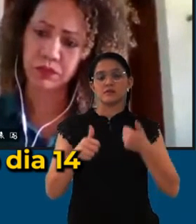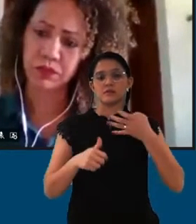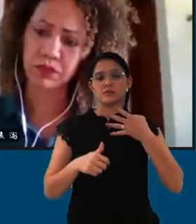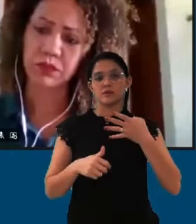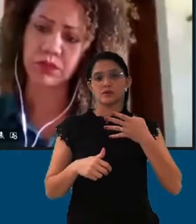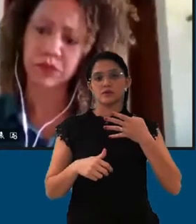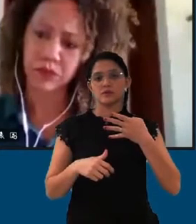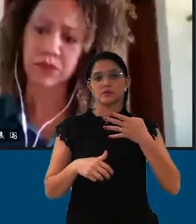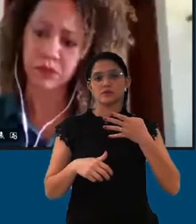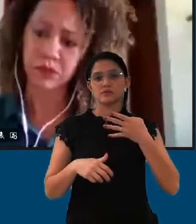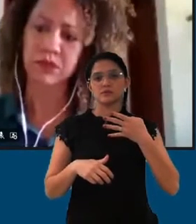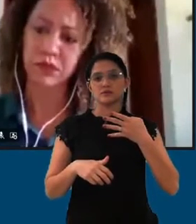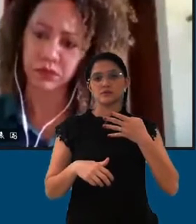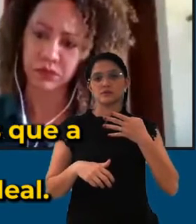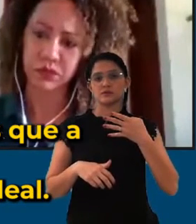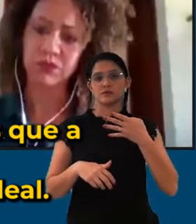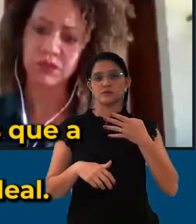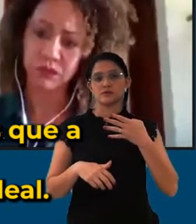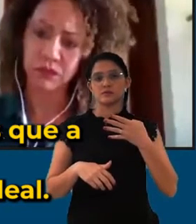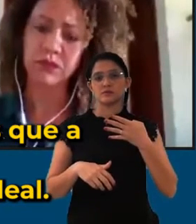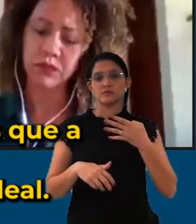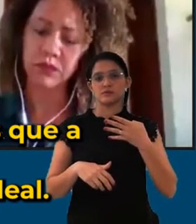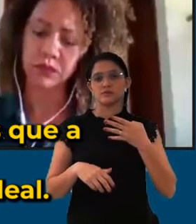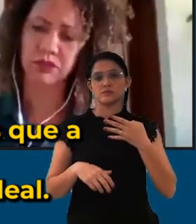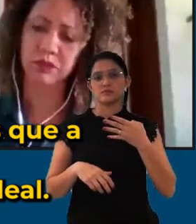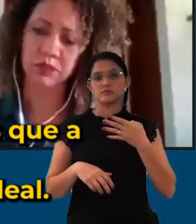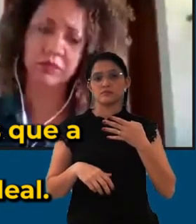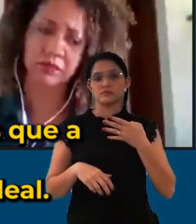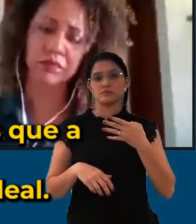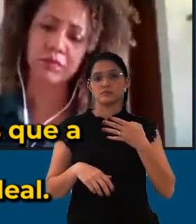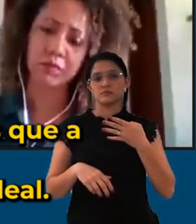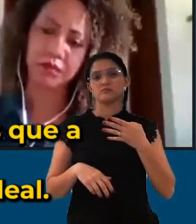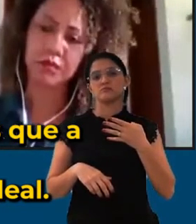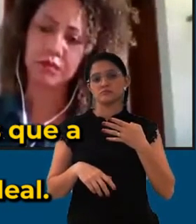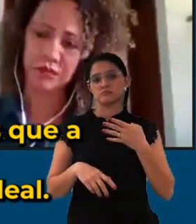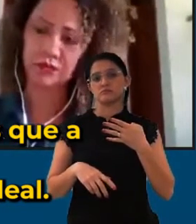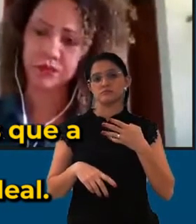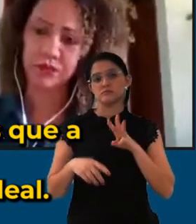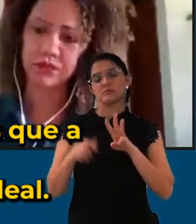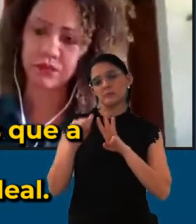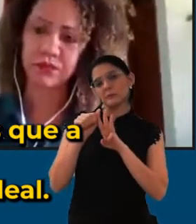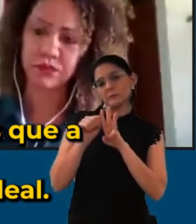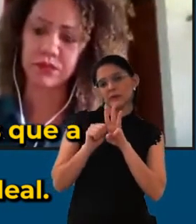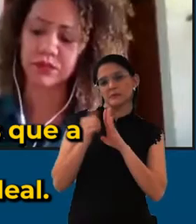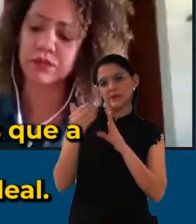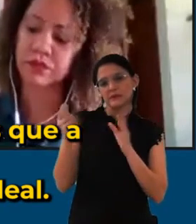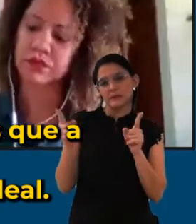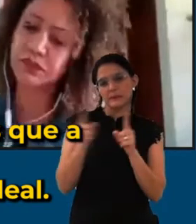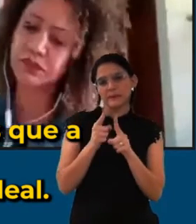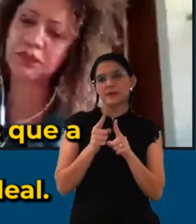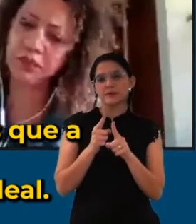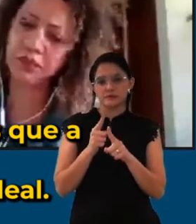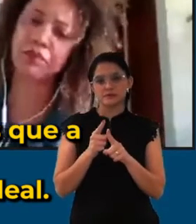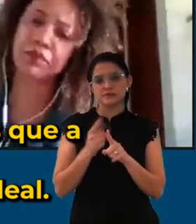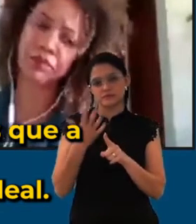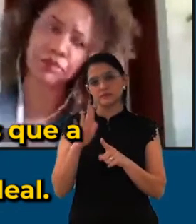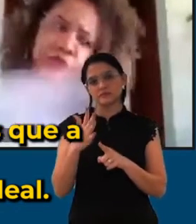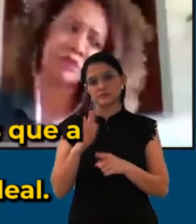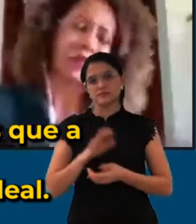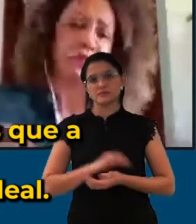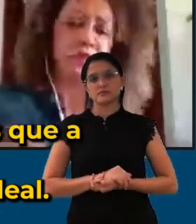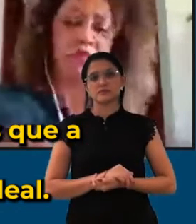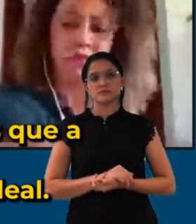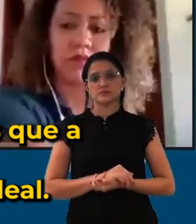dar certo, exatamente um pouquinho menos só do que os 3 meses, né, que a gente está prevendo a partir de agora.